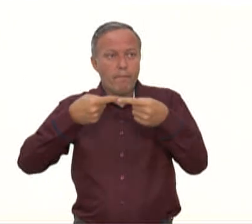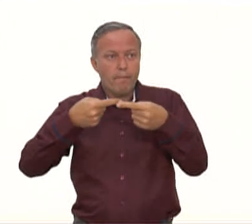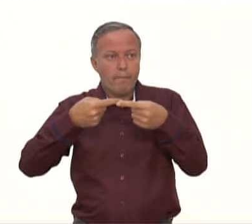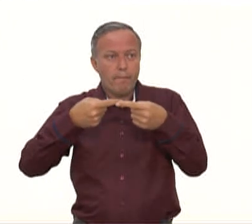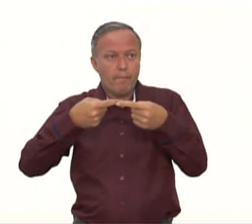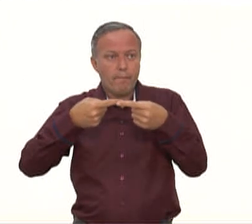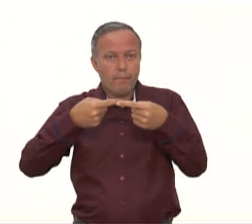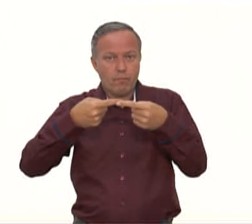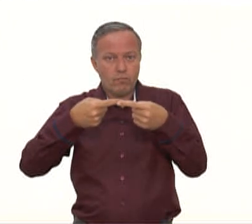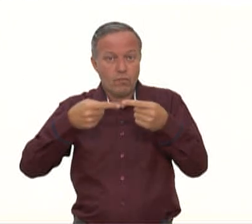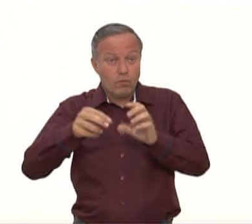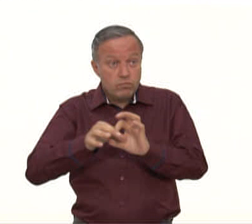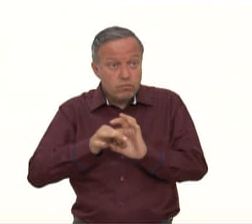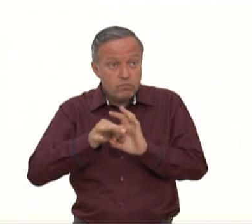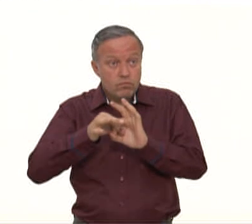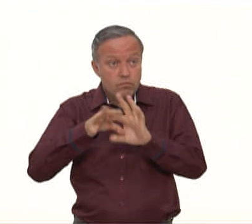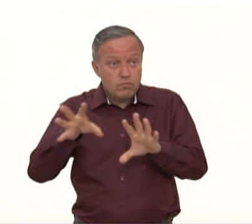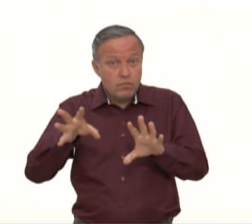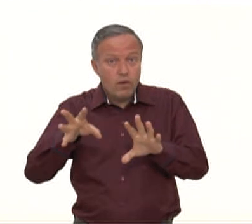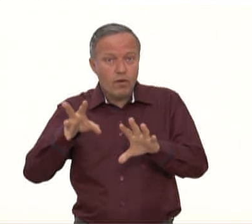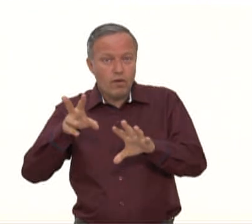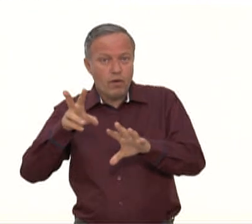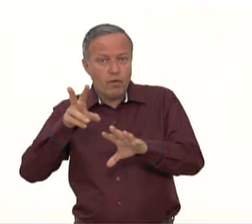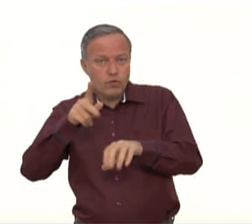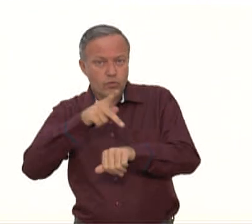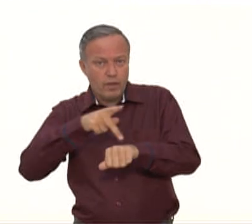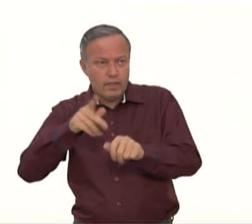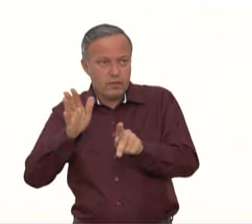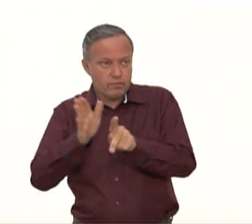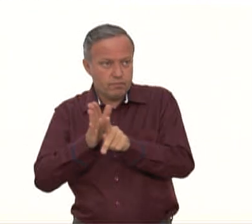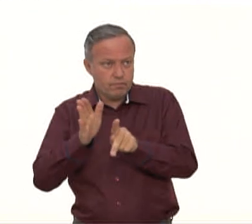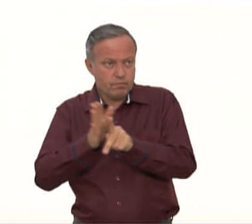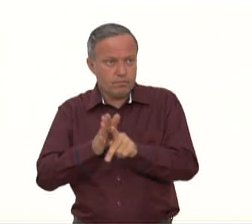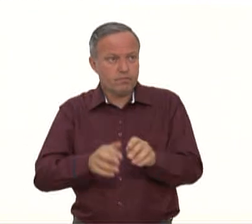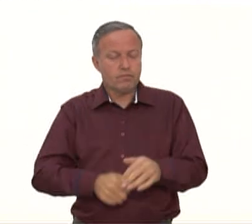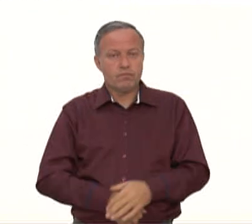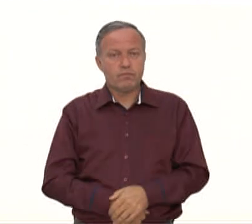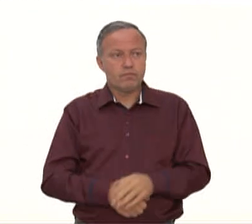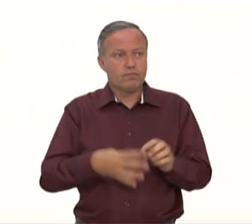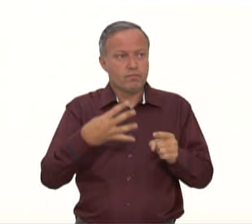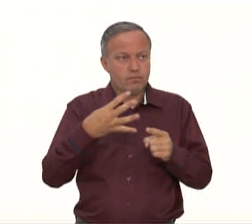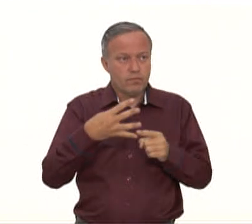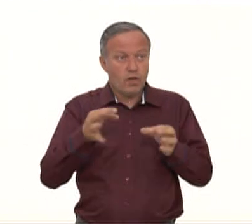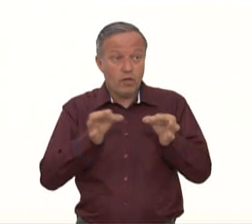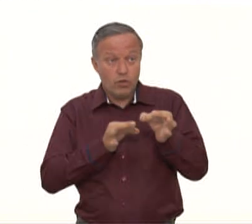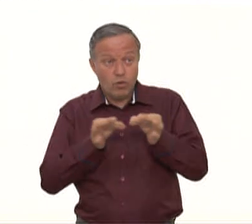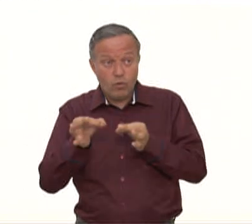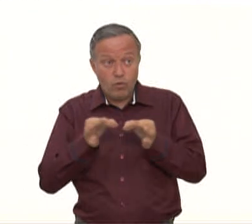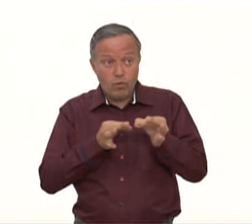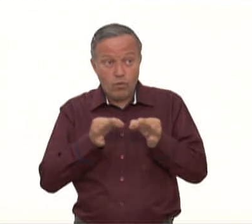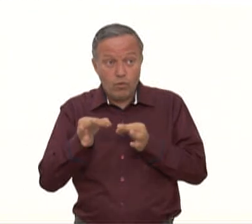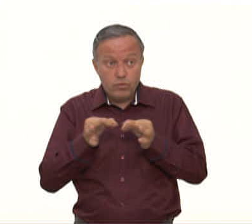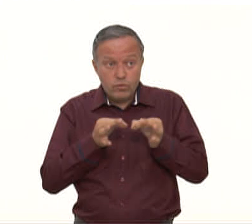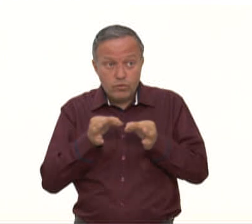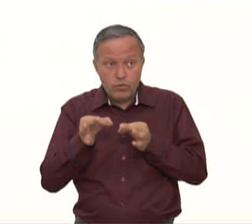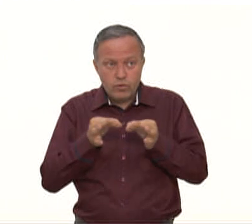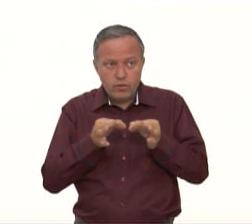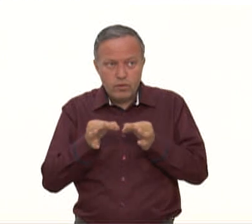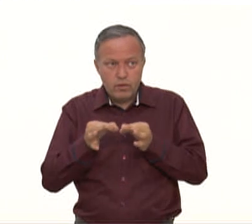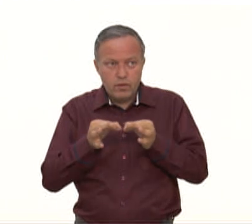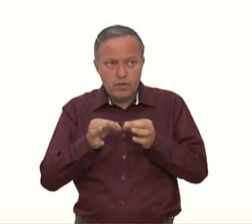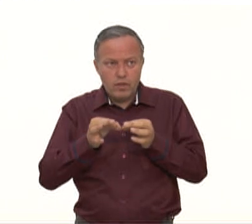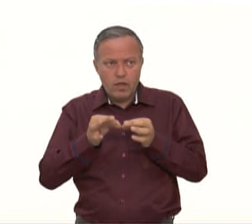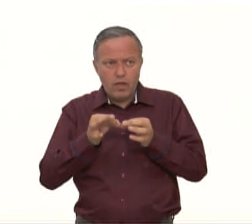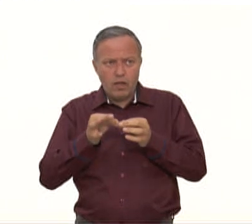formalmente equitativa, controle sobre práticas de protecionismo exagerado e a desvalorização cambial